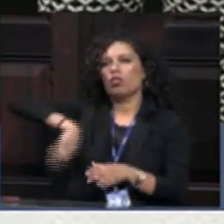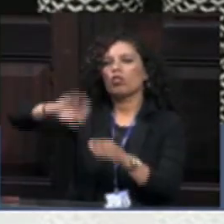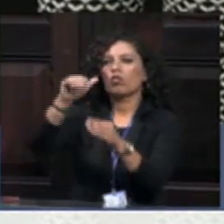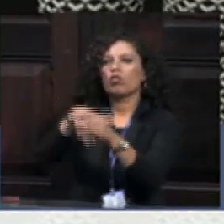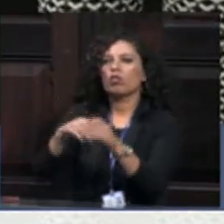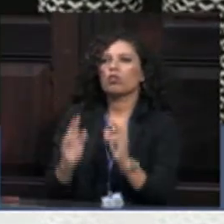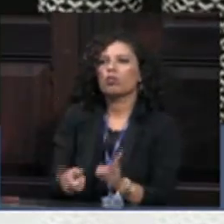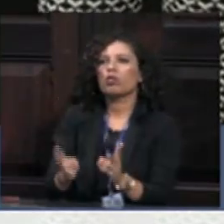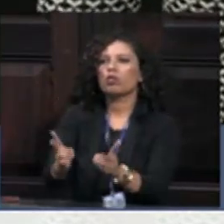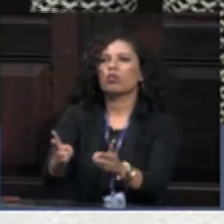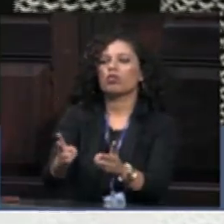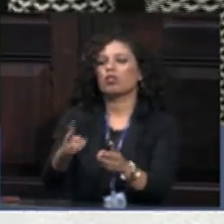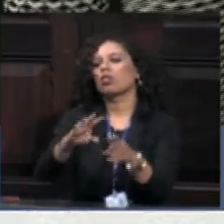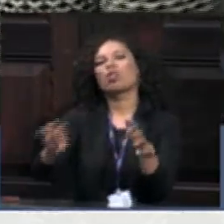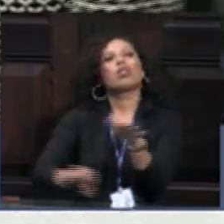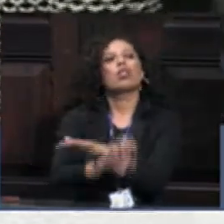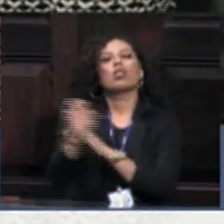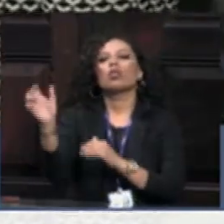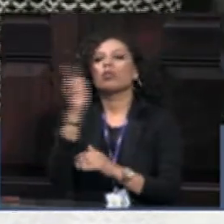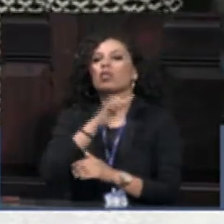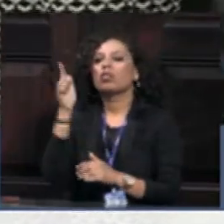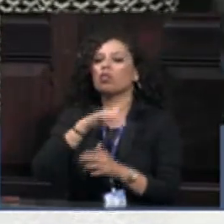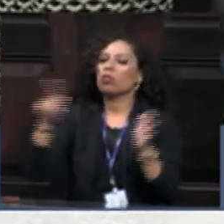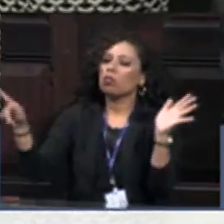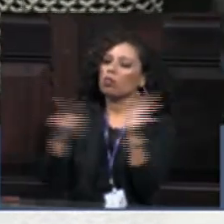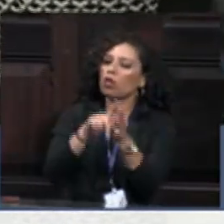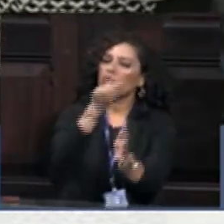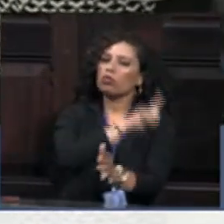da SEDAI estatal e pública.